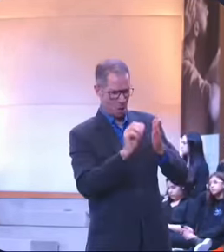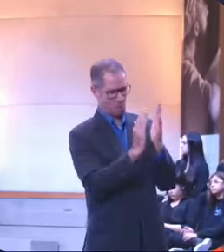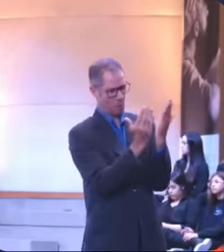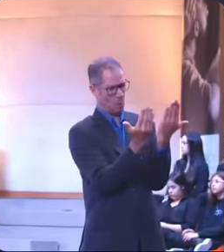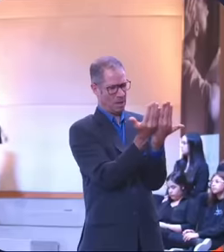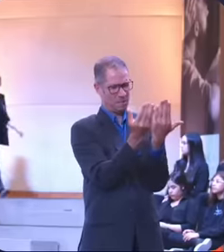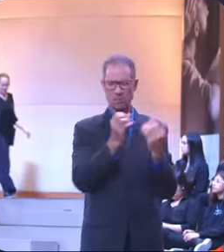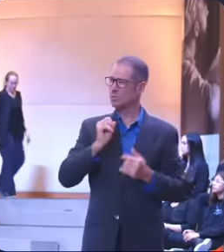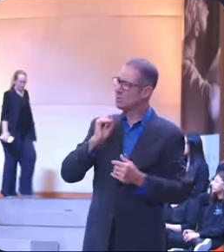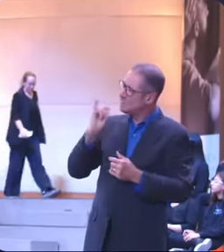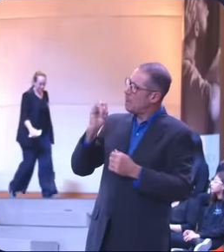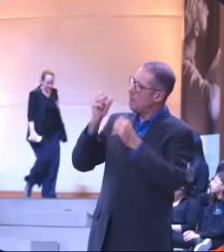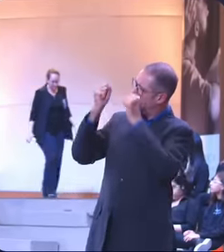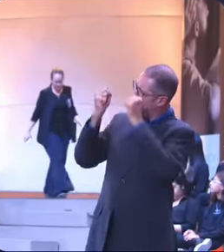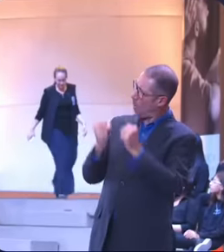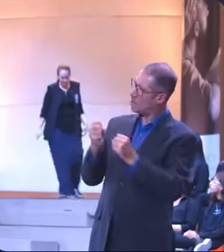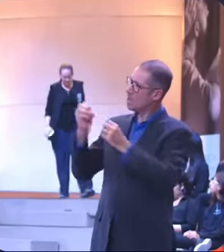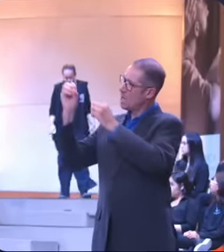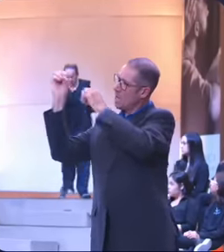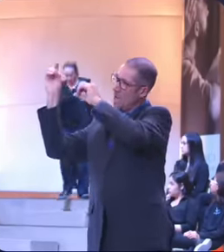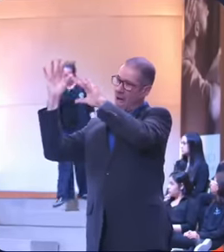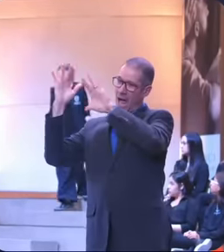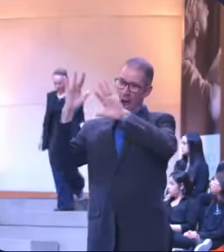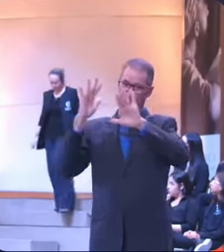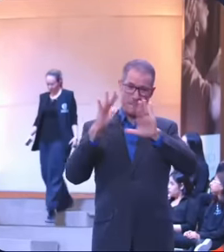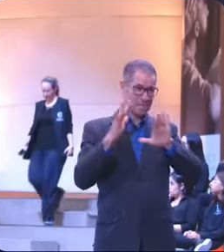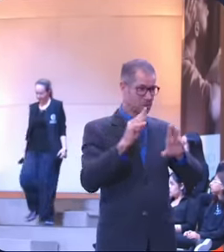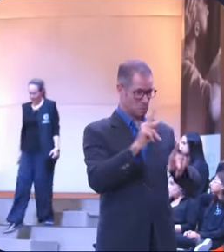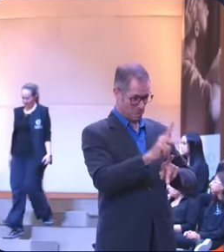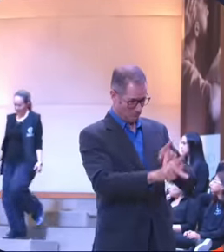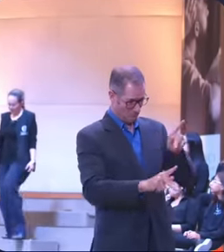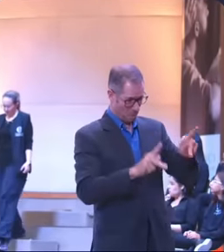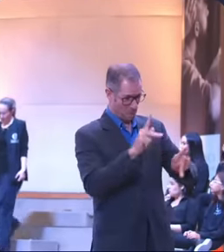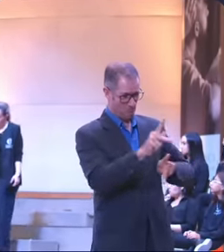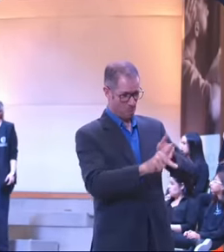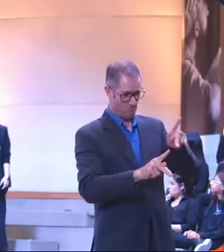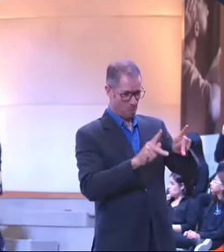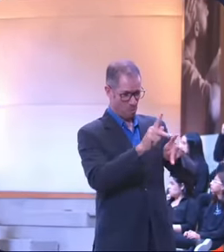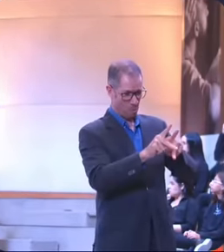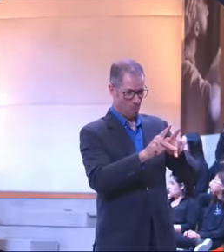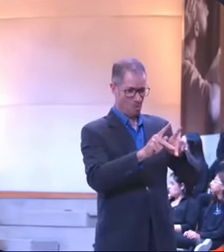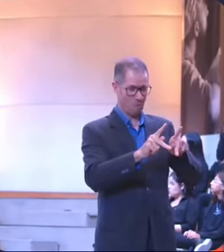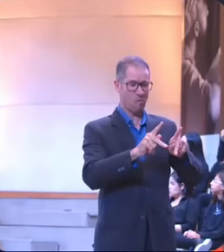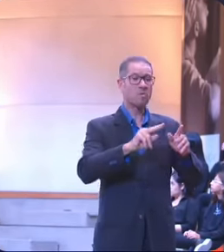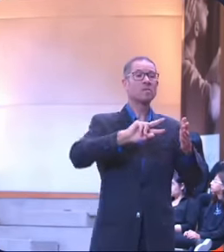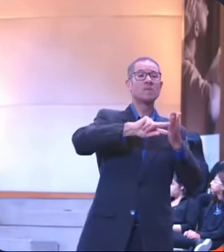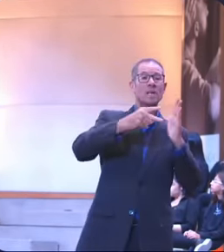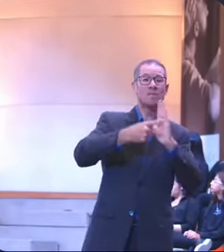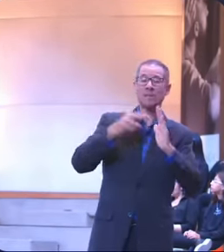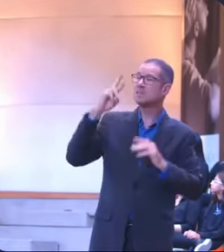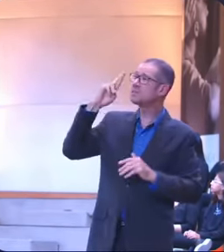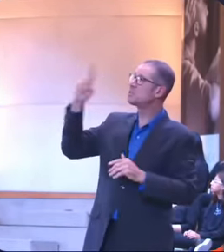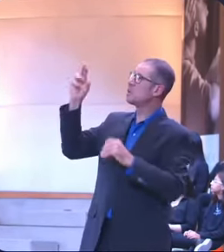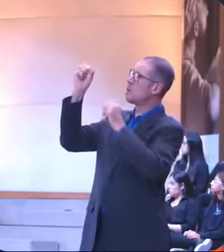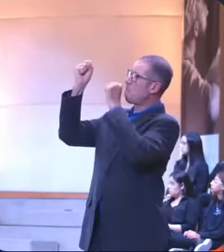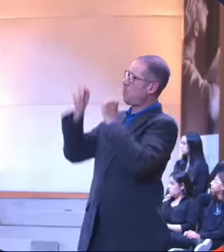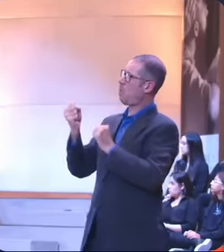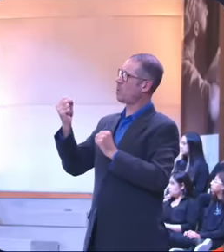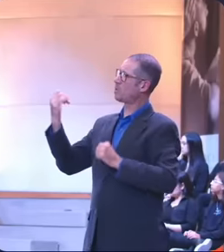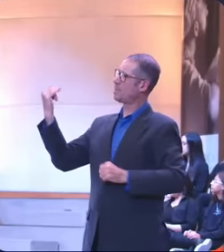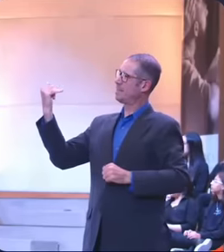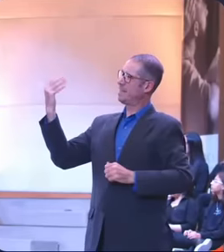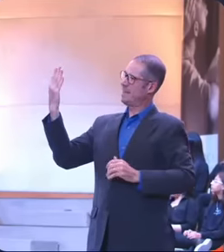de alguma maneira pode abençoar esse povo. Como se dissesse: Senhor, pode me